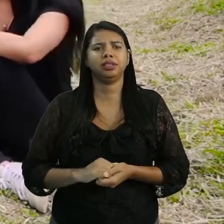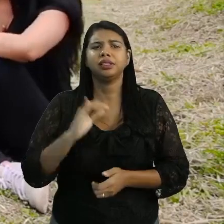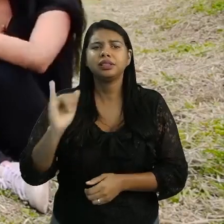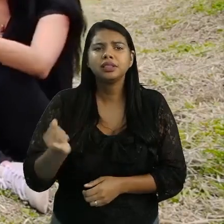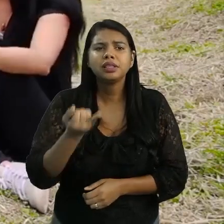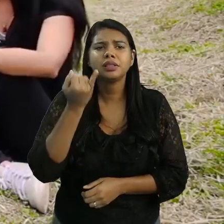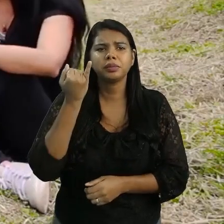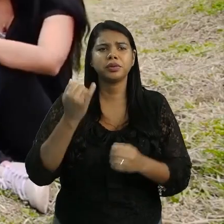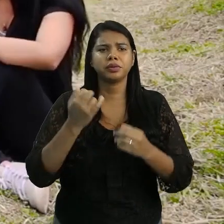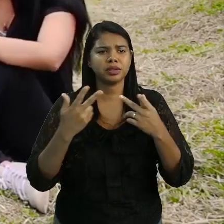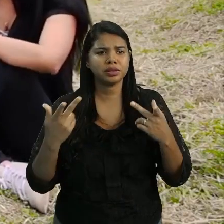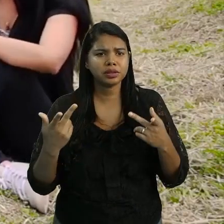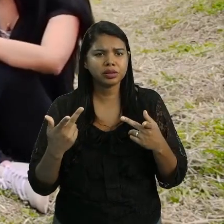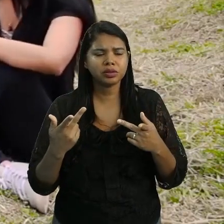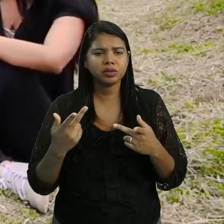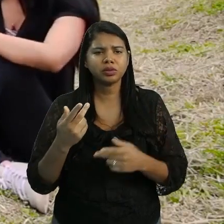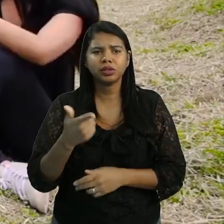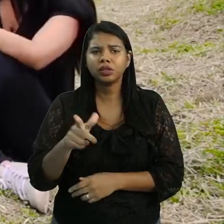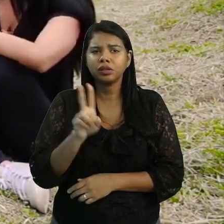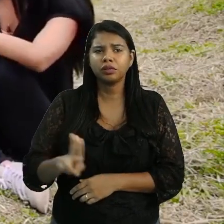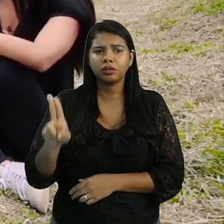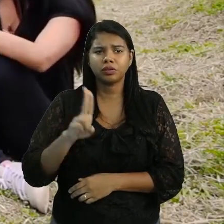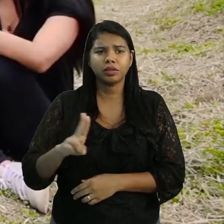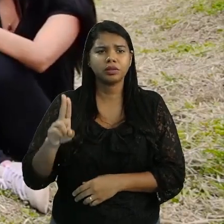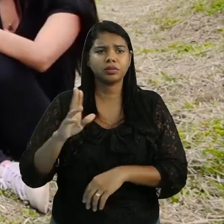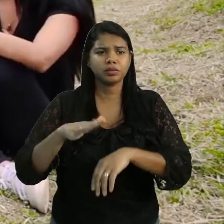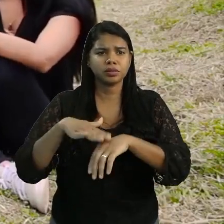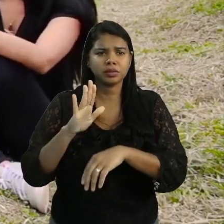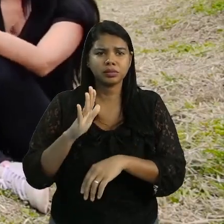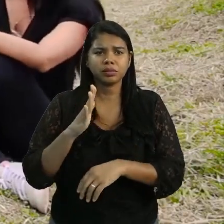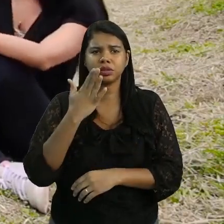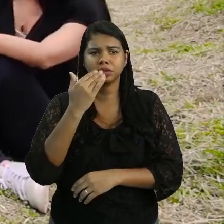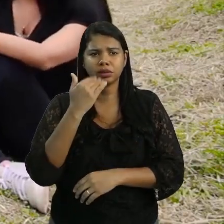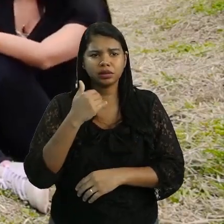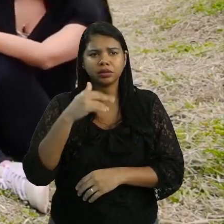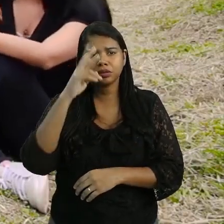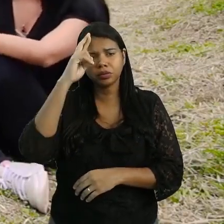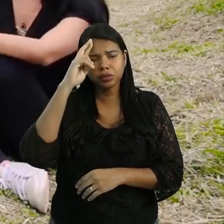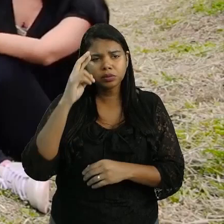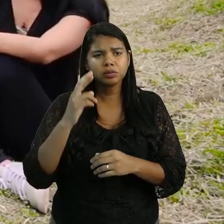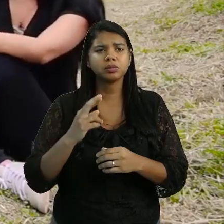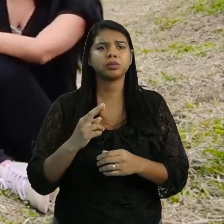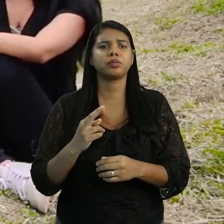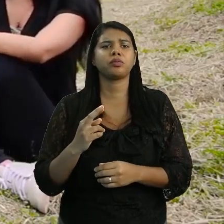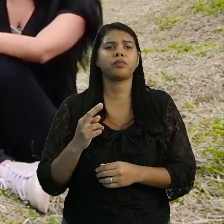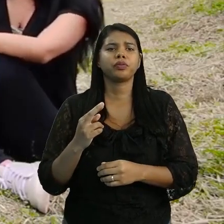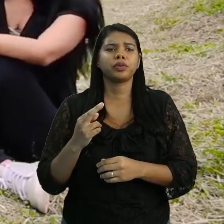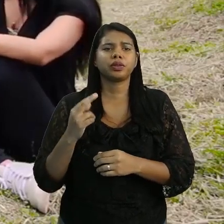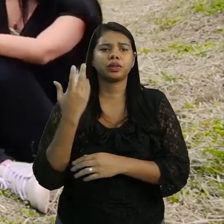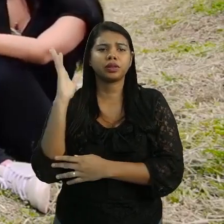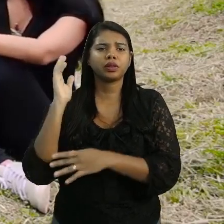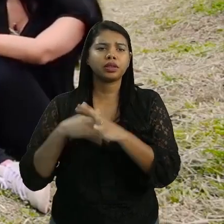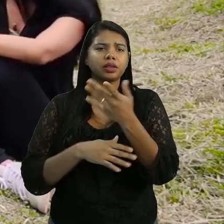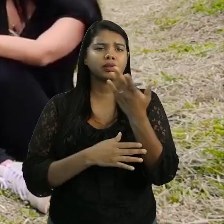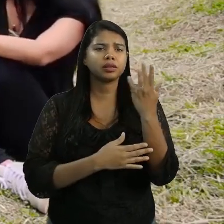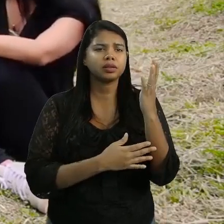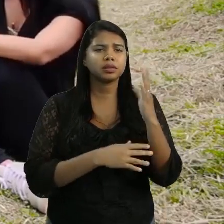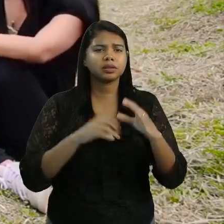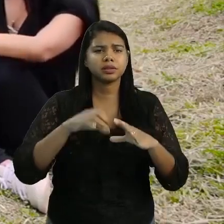Já que vocês estão trabalhando diretamente, né, com a cozinha, eu queria saber se vocês trabalham com